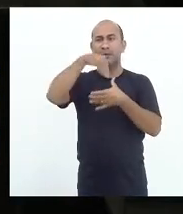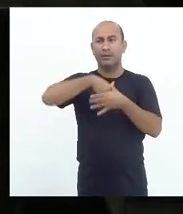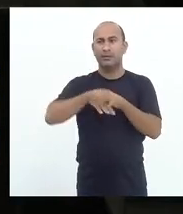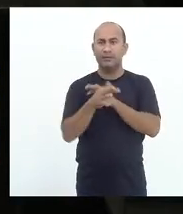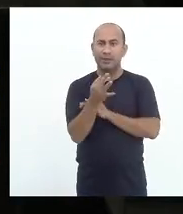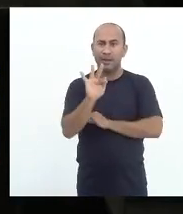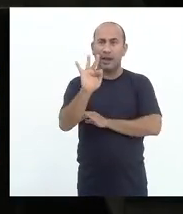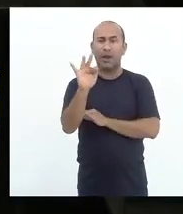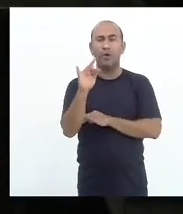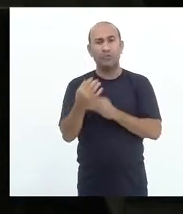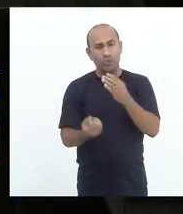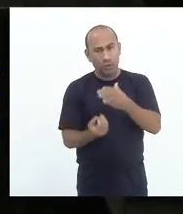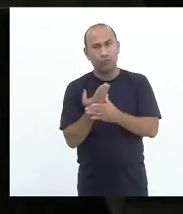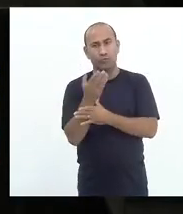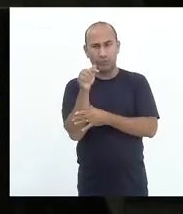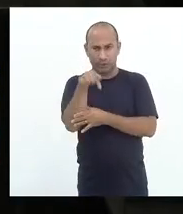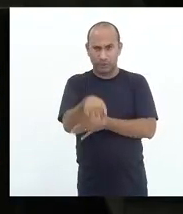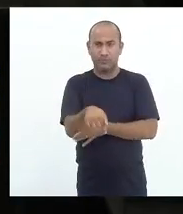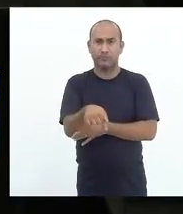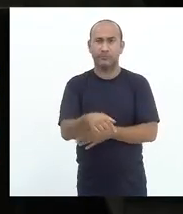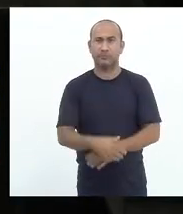Isso aparece aqui.